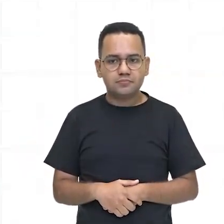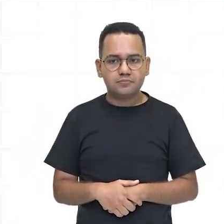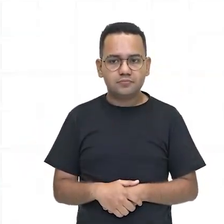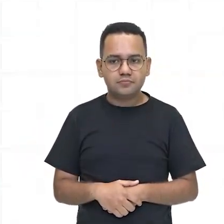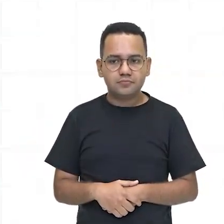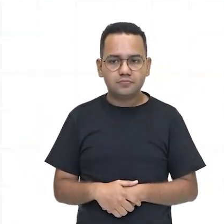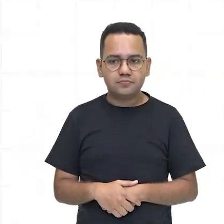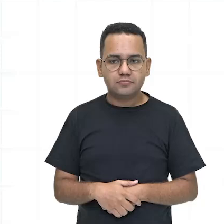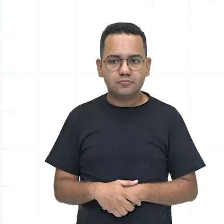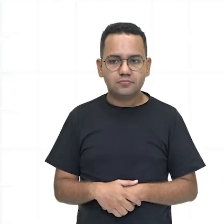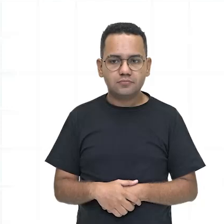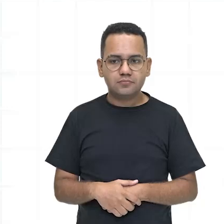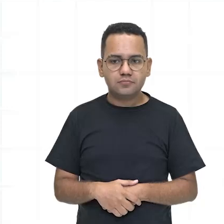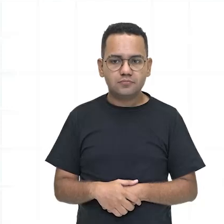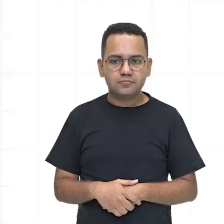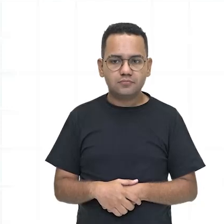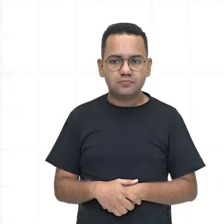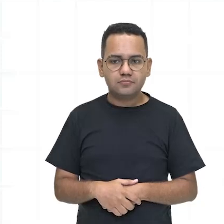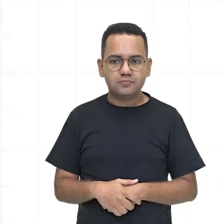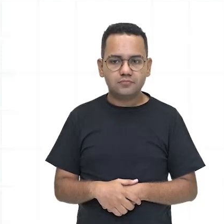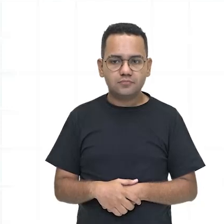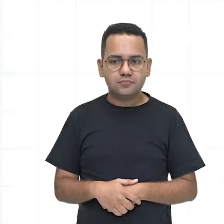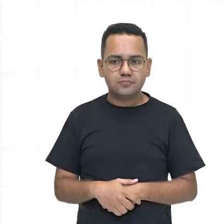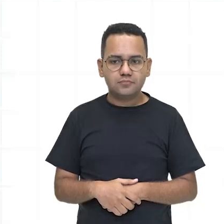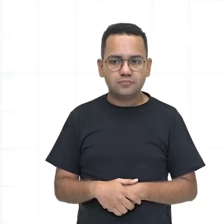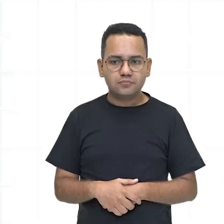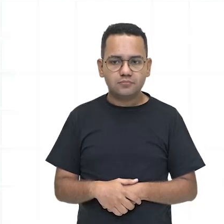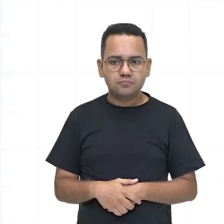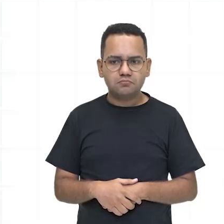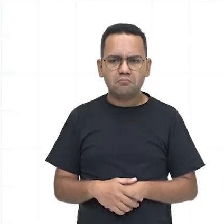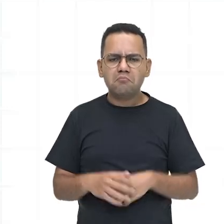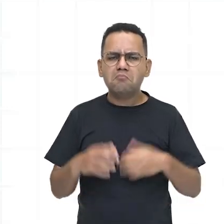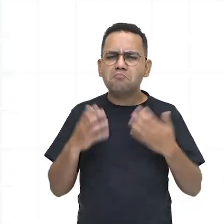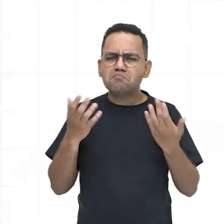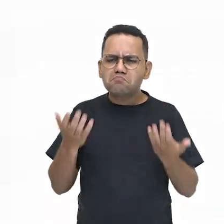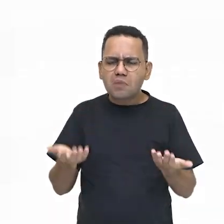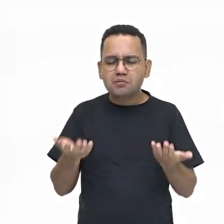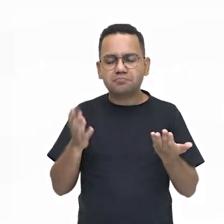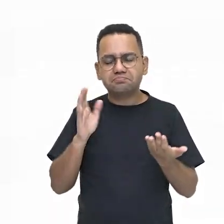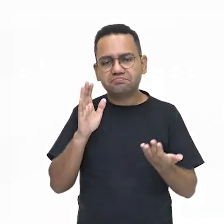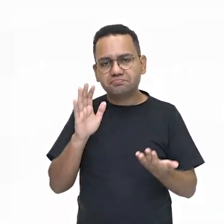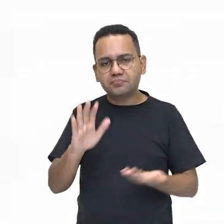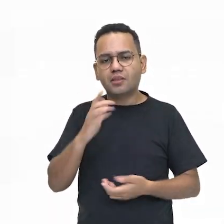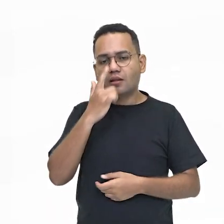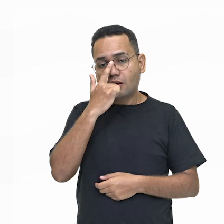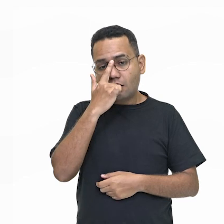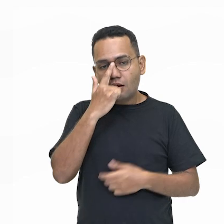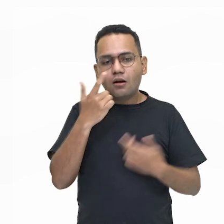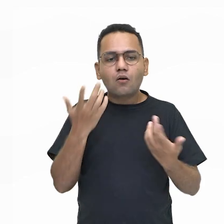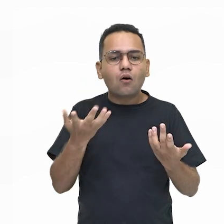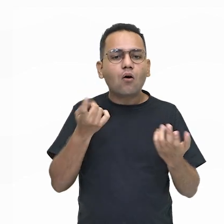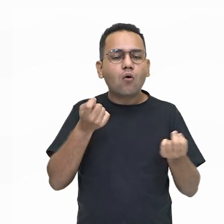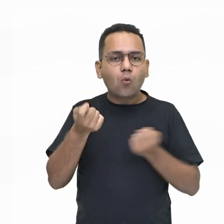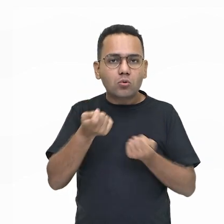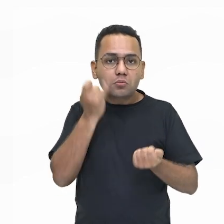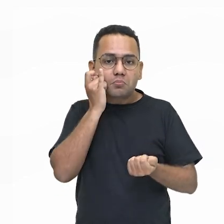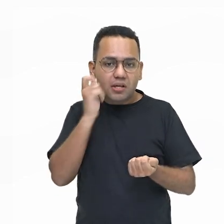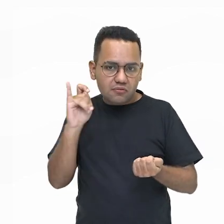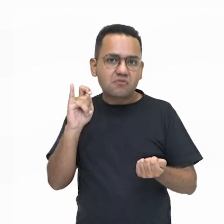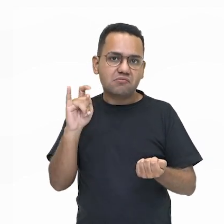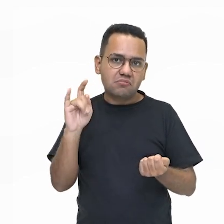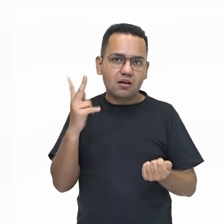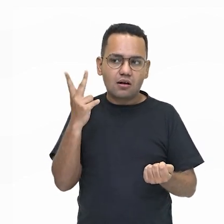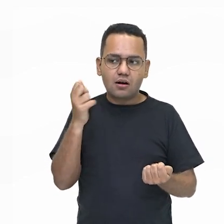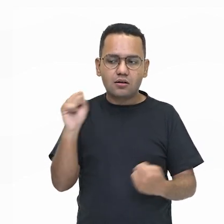que queria mostrar para vocês. Então, qual é a prevenção e controle da hipertensão arterial? A pressão alta não tem